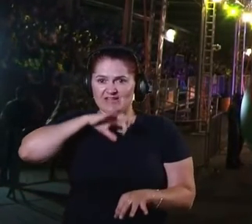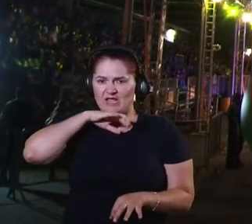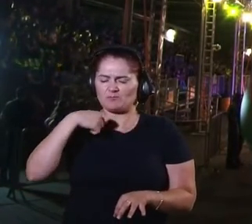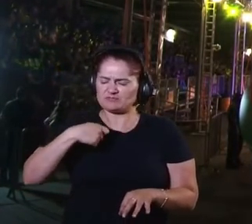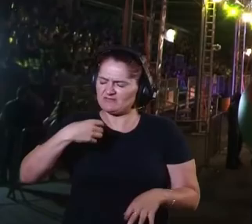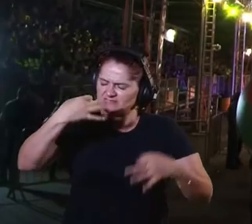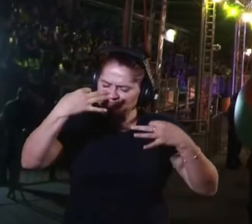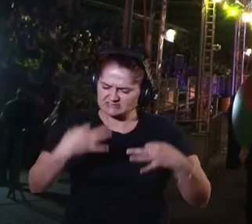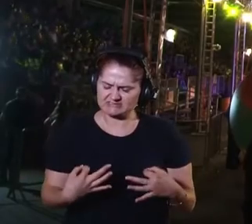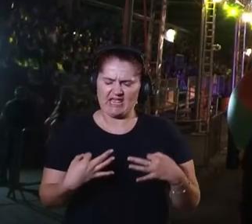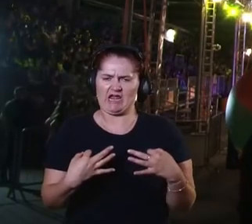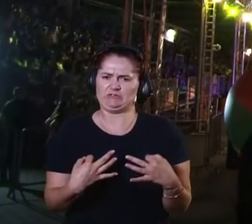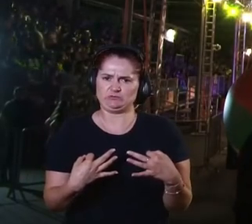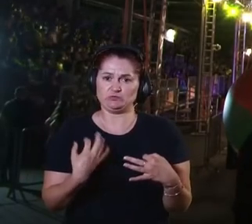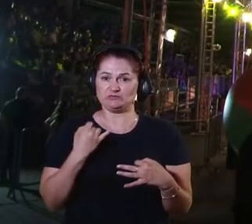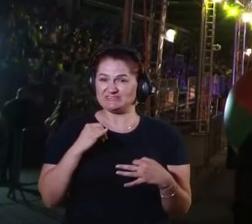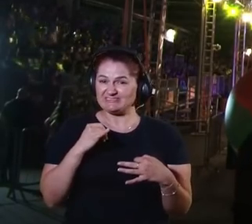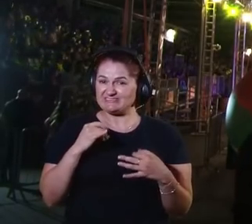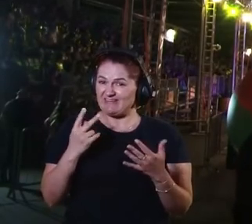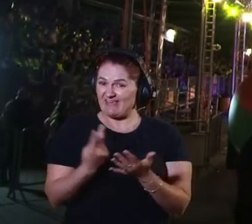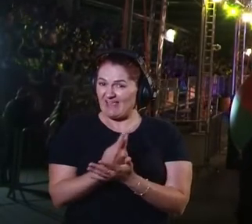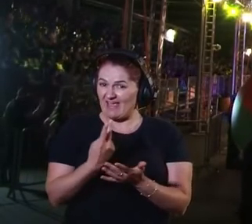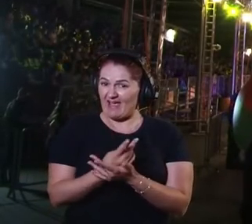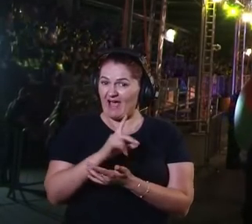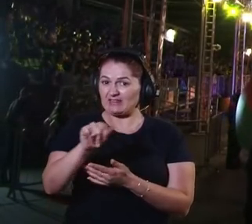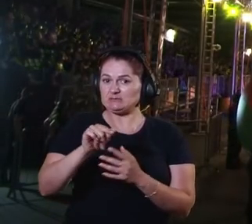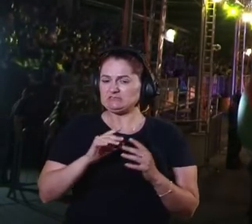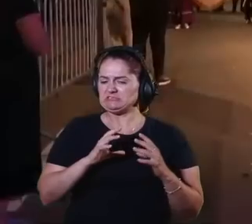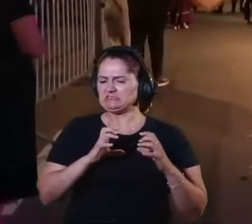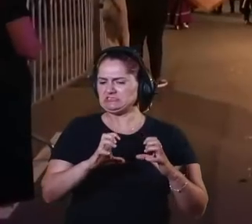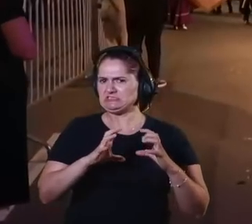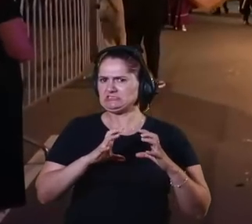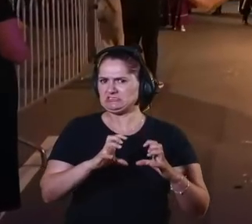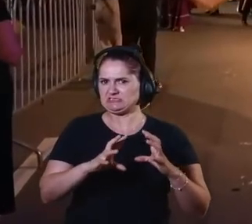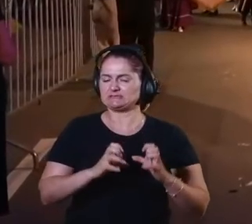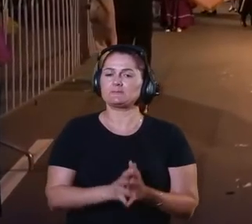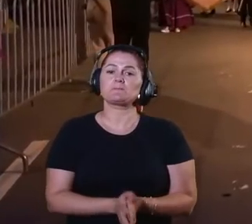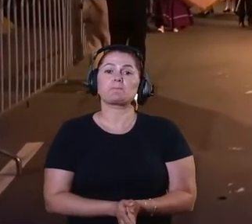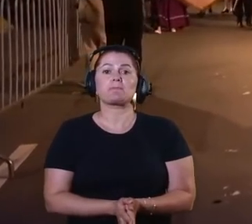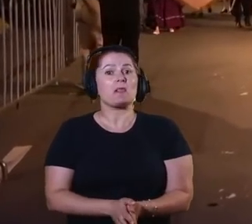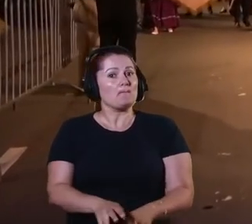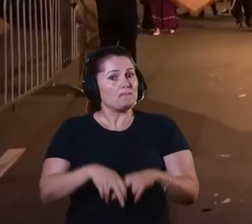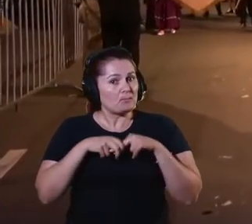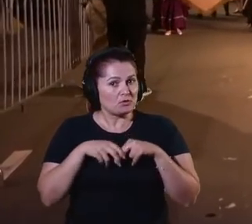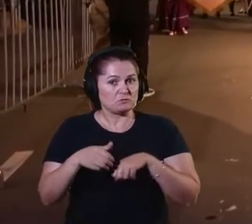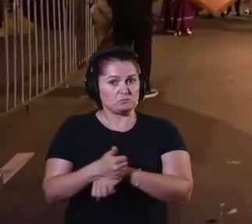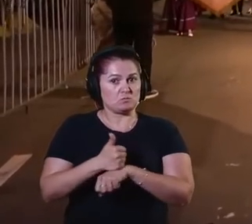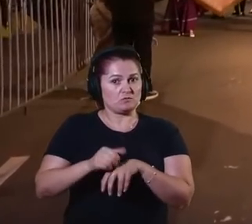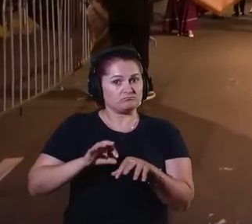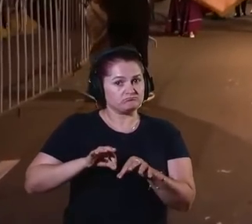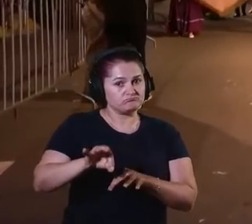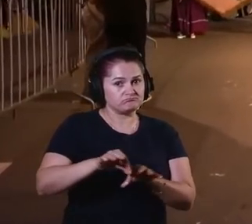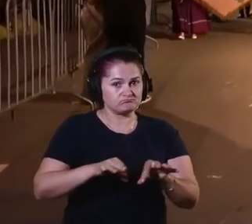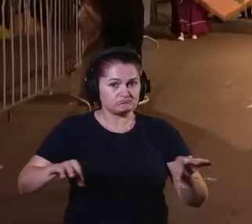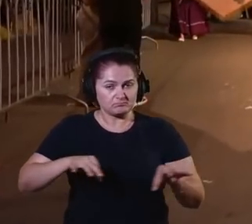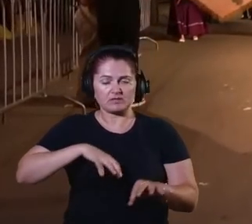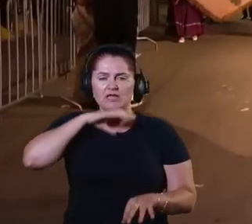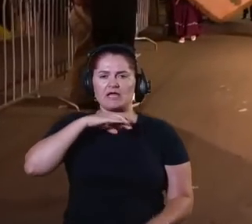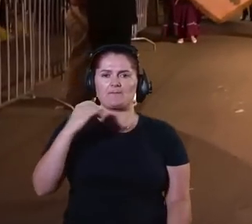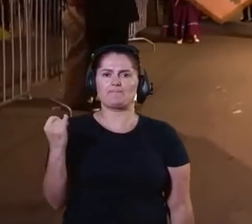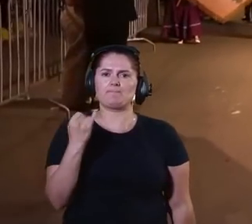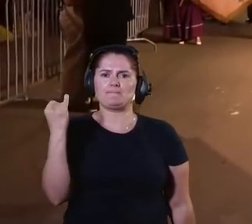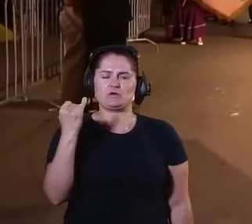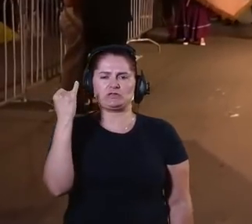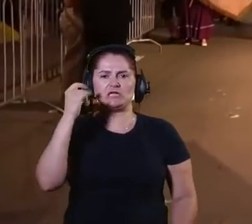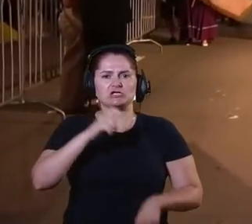passasse, dava peleia, né? E o agrimensor, então, foi muito importante na colonização. Foram eles que